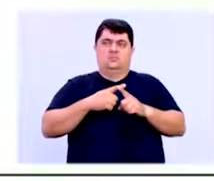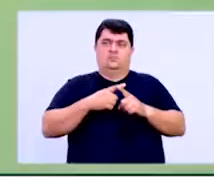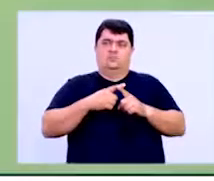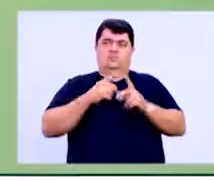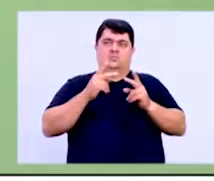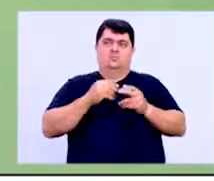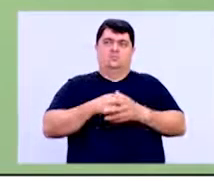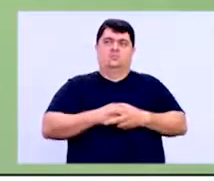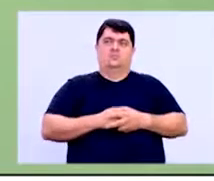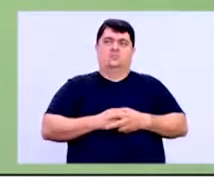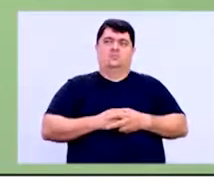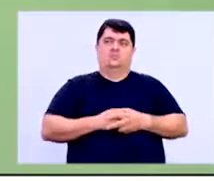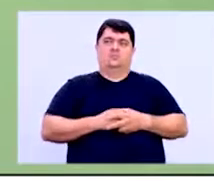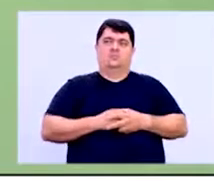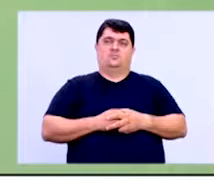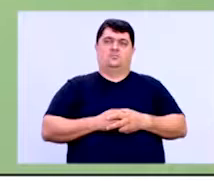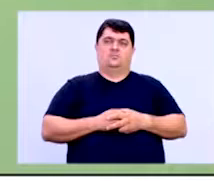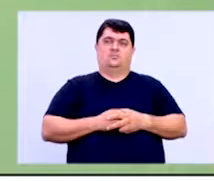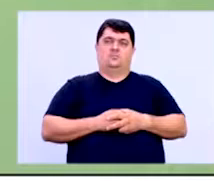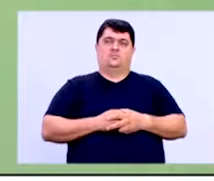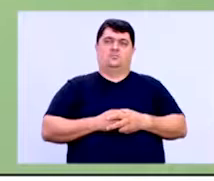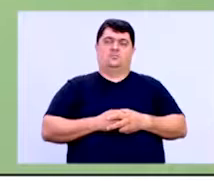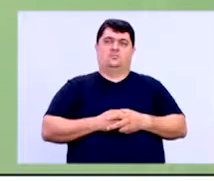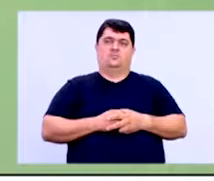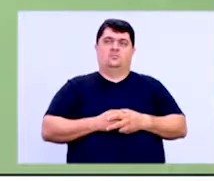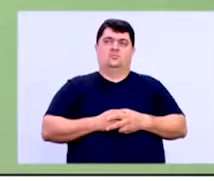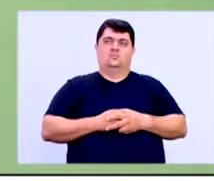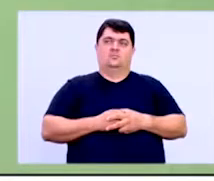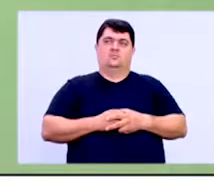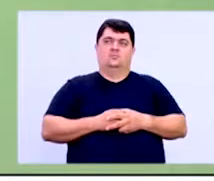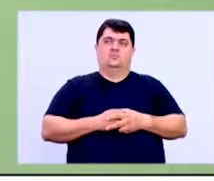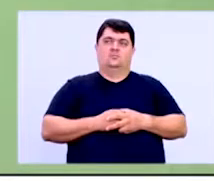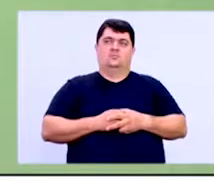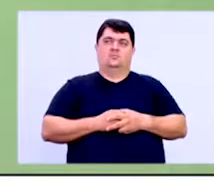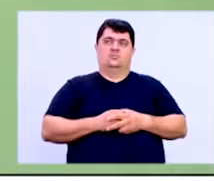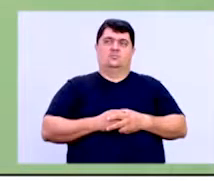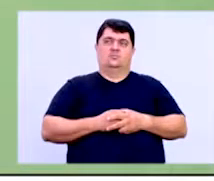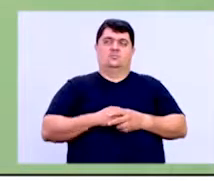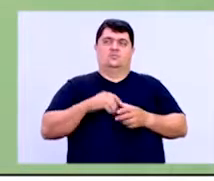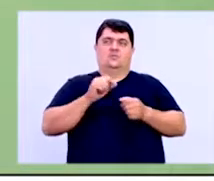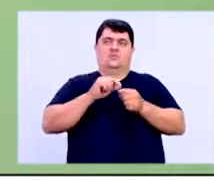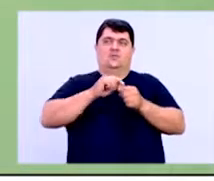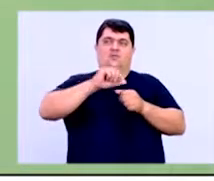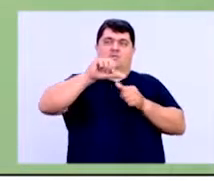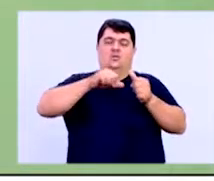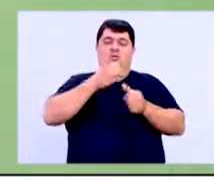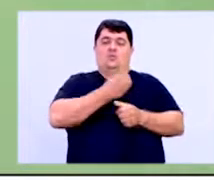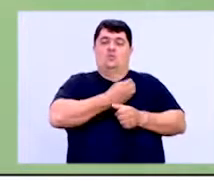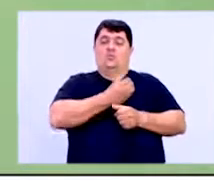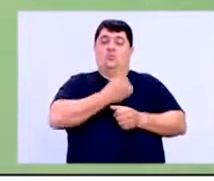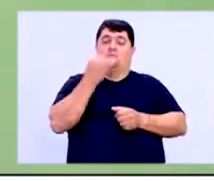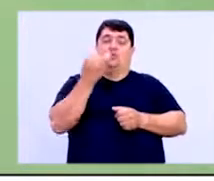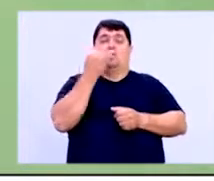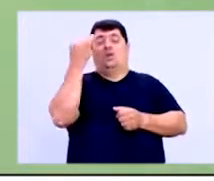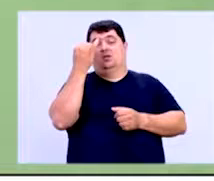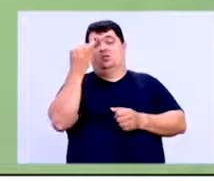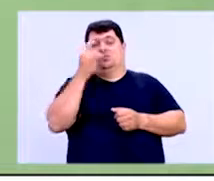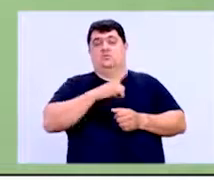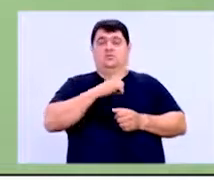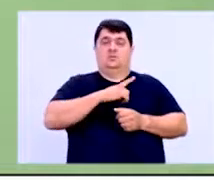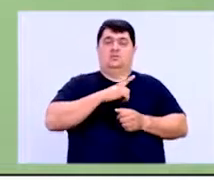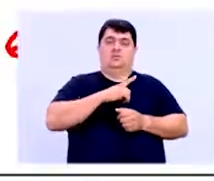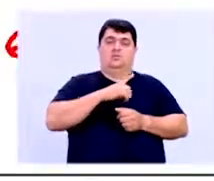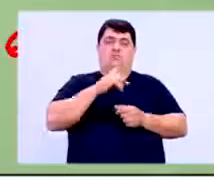margem. Que vai gerar essa fórmula toda. Que vai gerar o quê? Um número mágico, que vai ser multiplicado ou